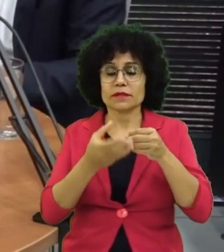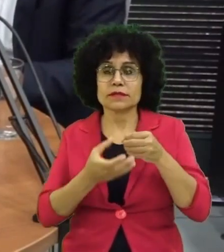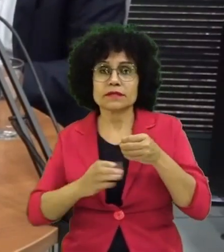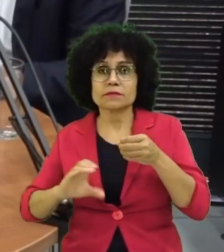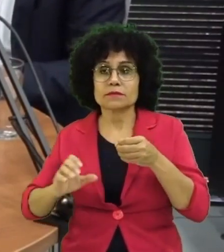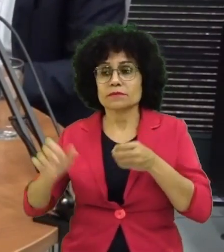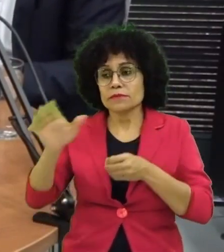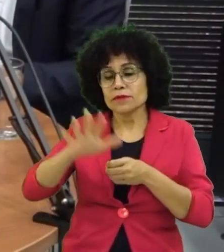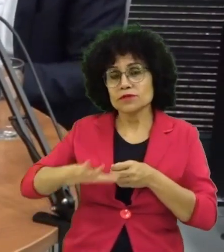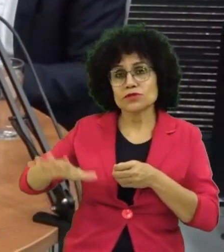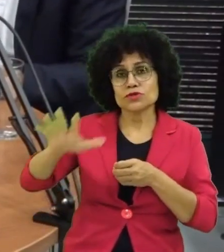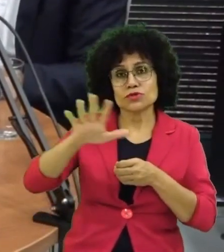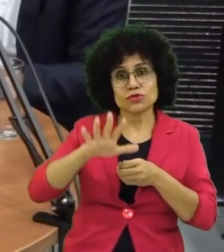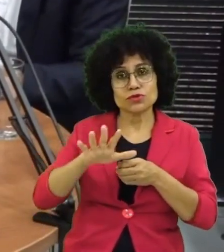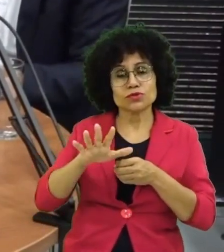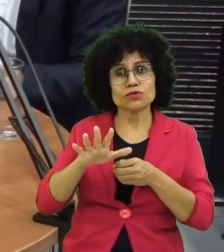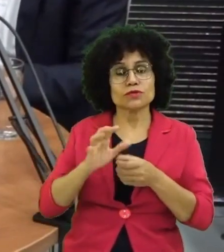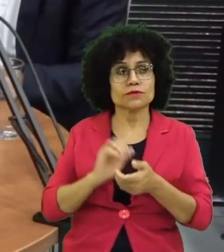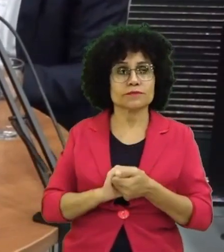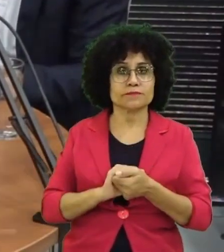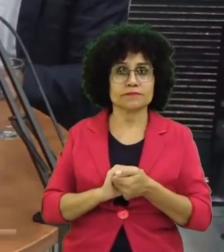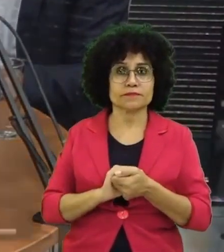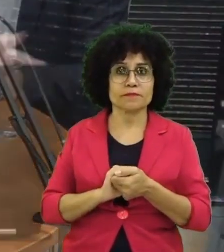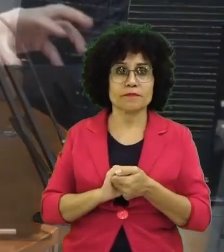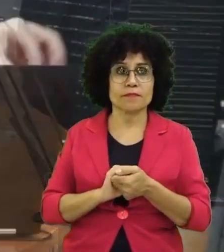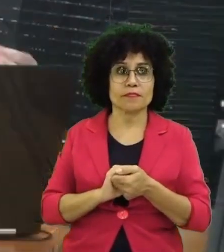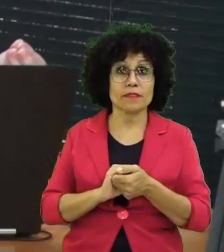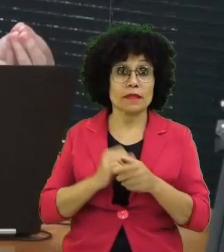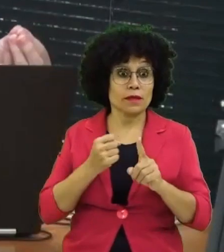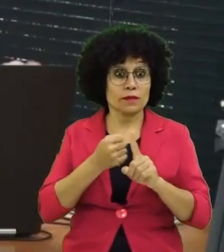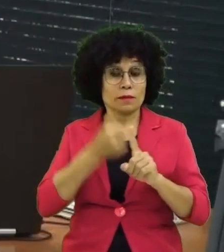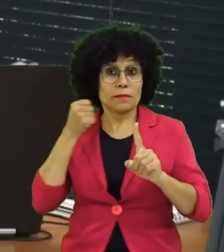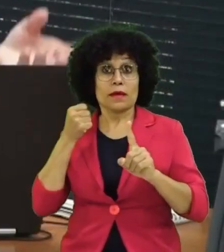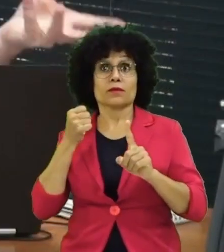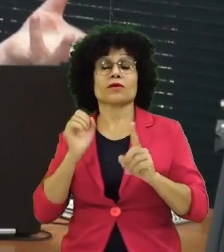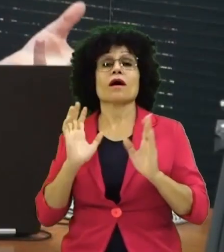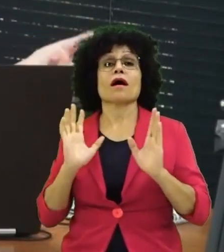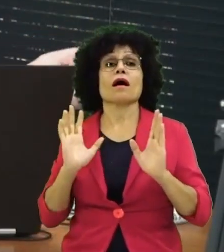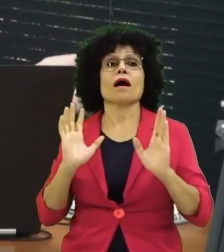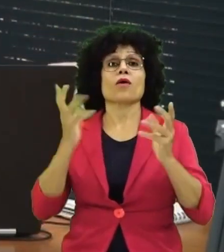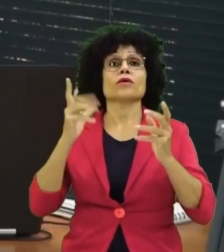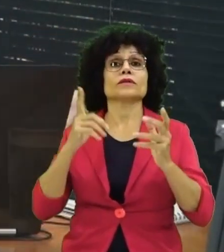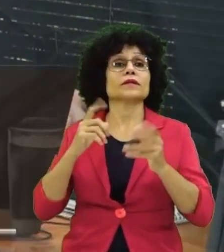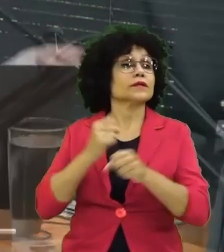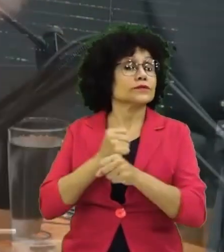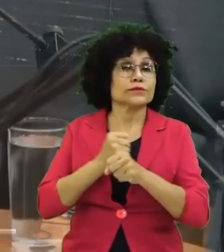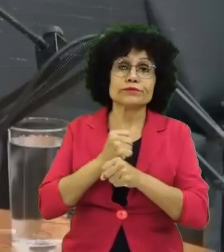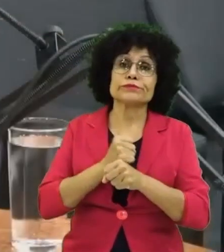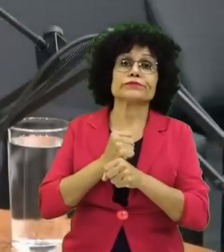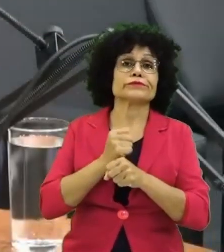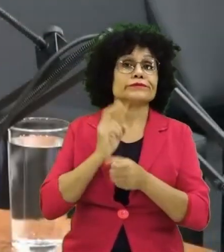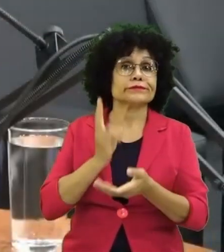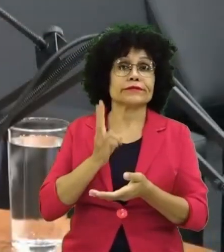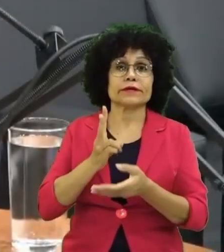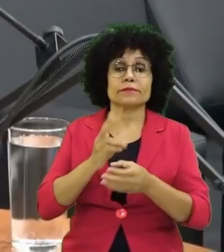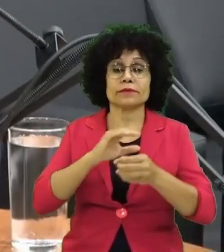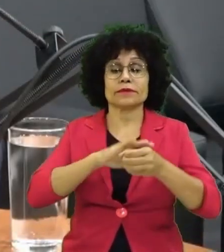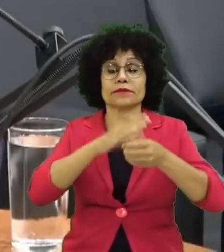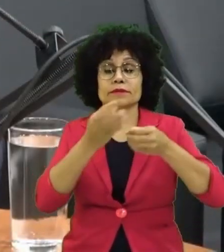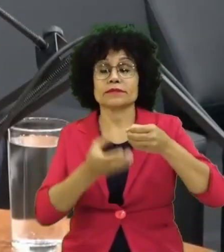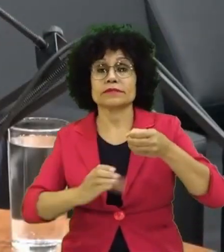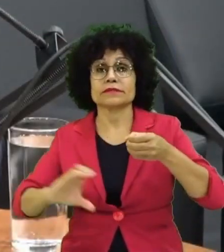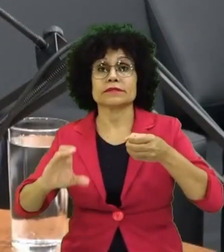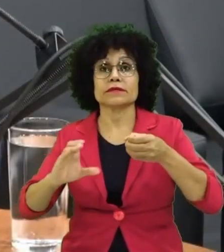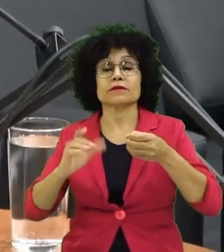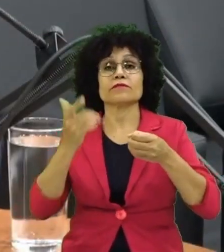dimensão regional. E os impactos, eles ocorrem em todos os âmbitos, Sim, né? Aqui o impacto do problema do esgoto em Cuiabá vai